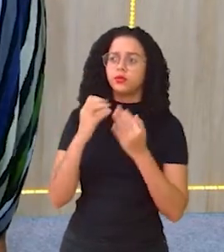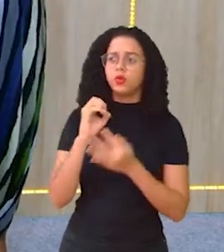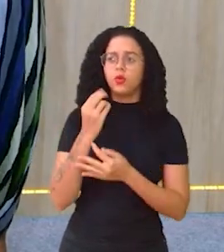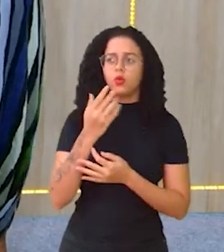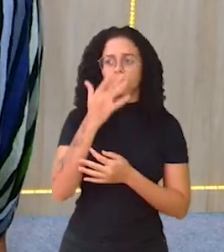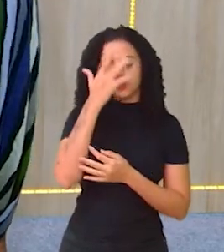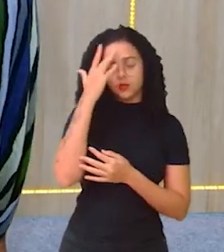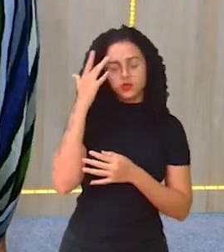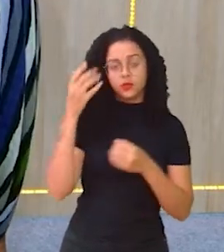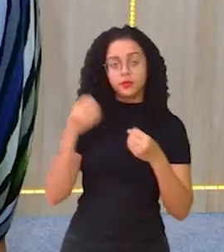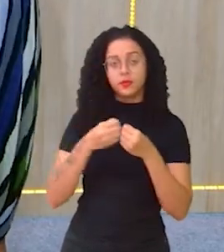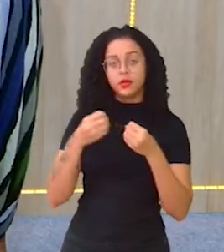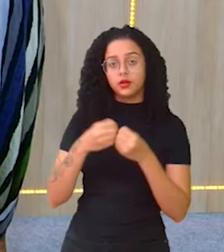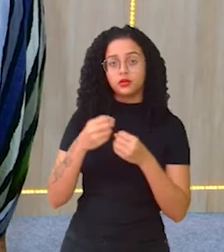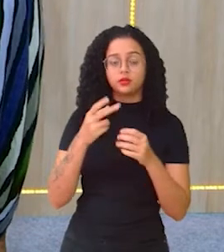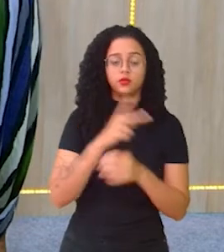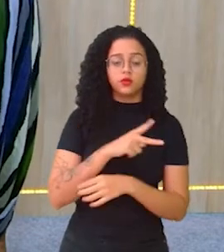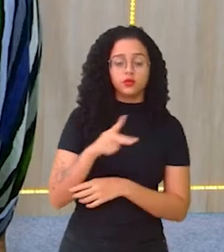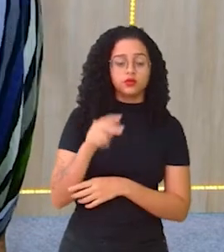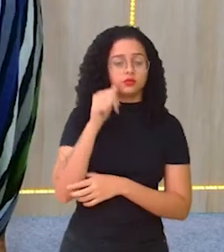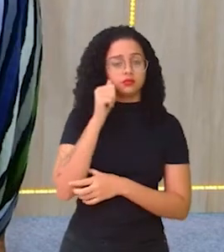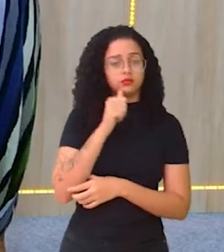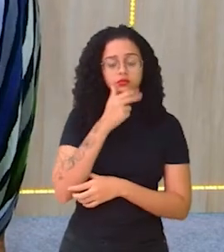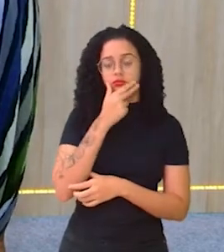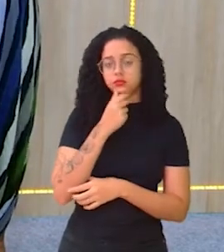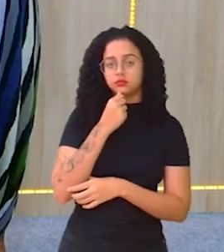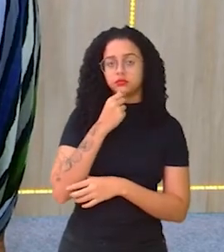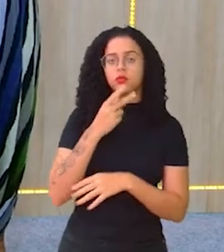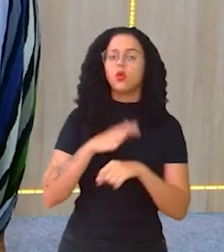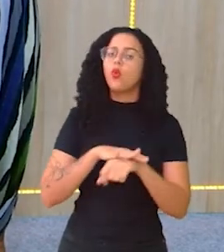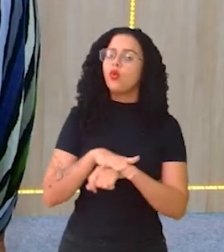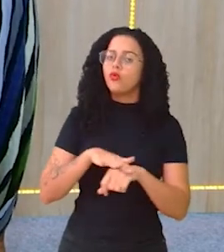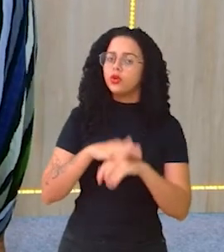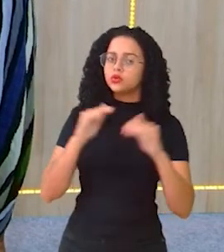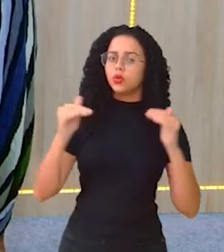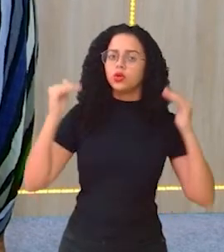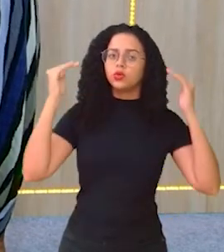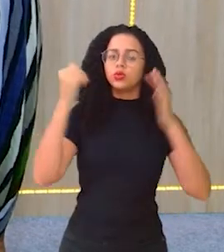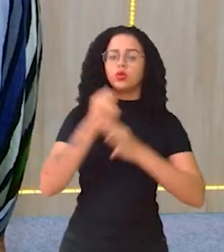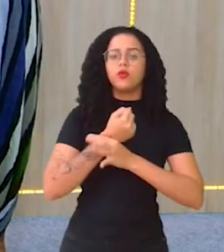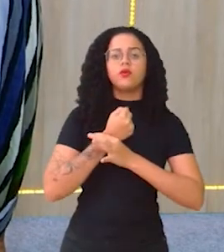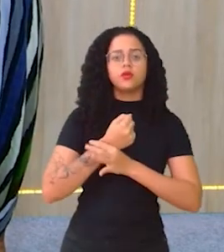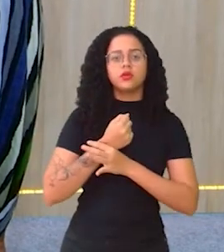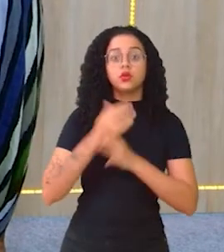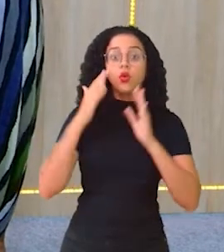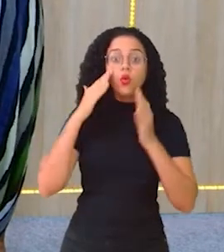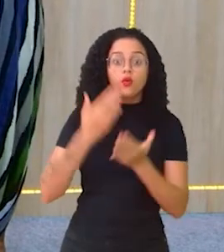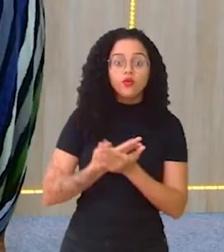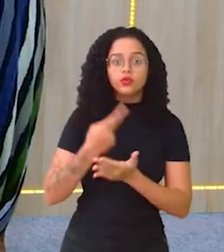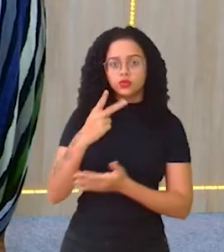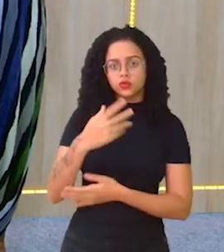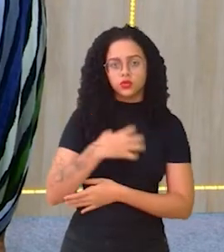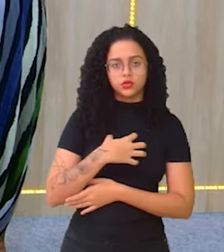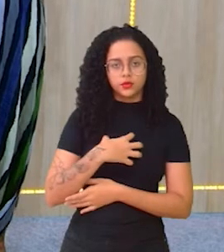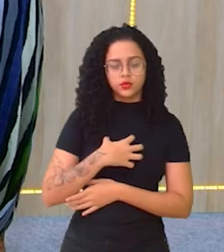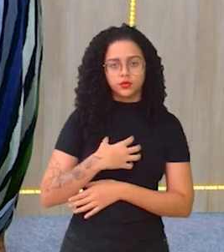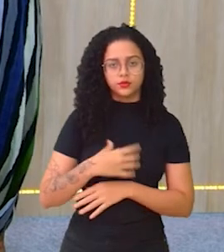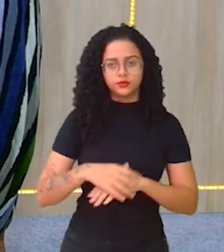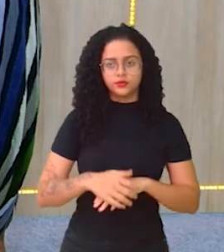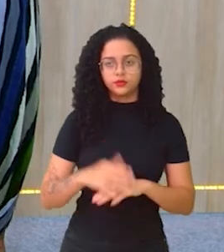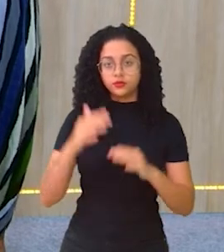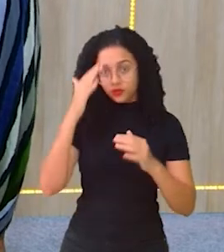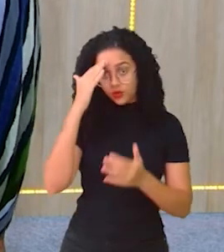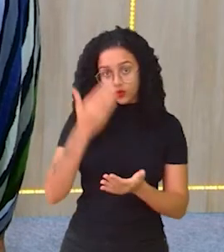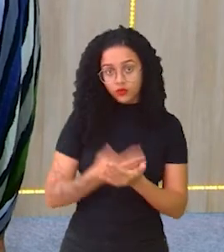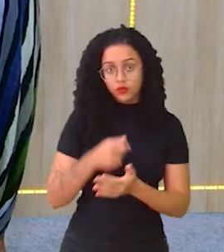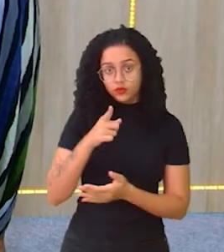como eu disse, mais próximo, um professor, uma professora, né? Converse com algum adulto de confiança. Confie no seu sentimento. Confie